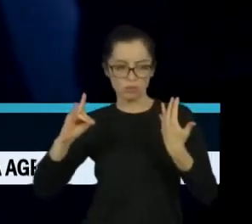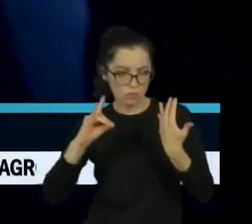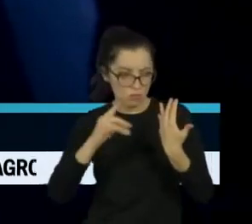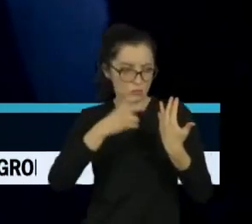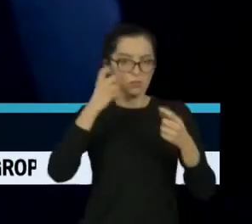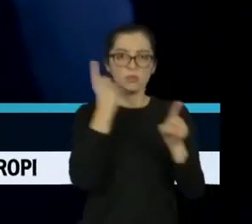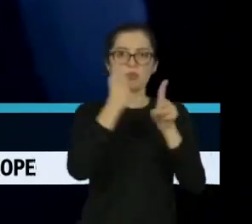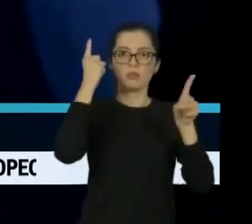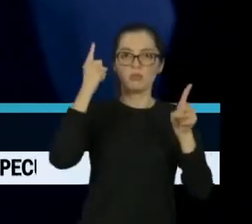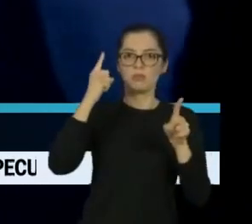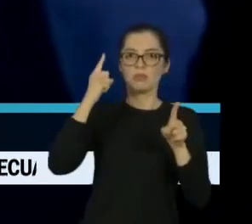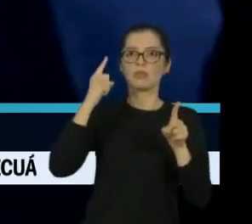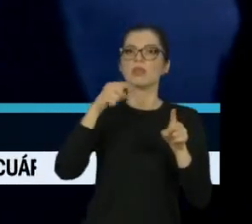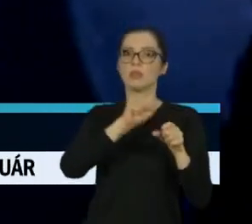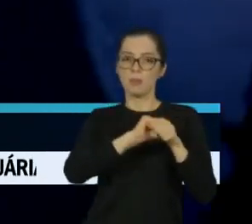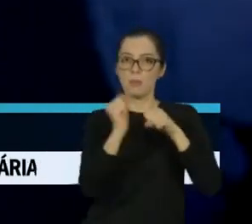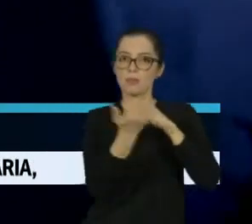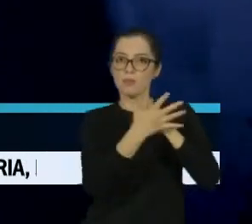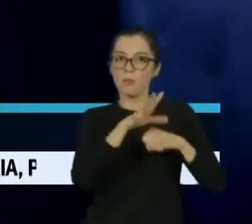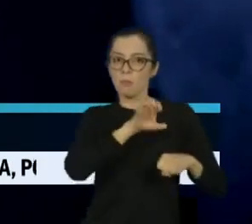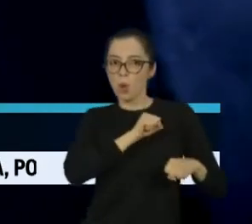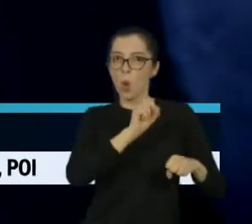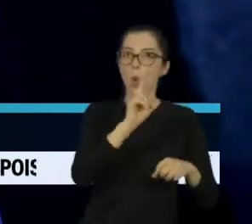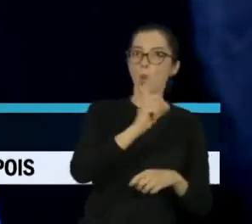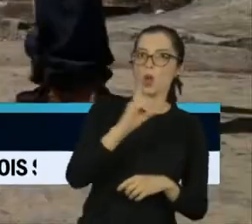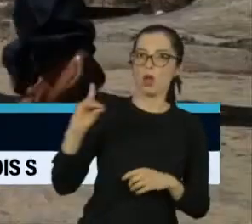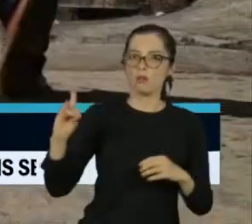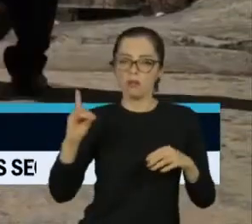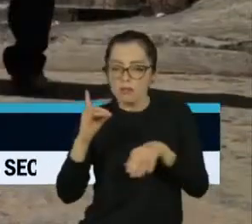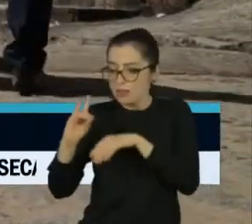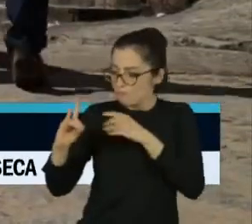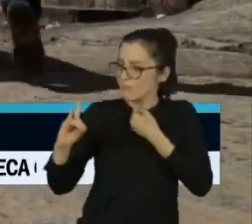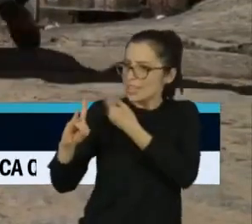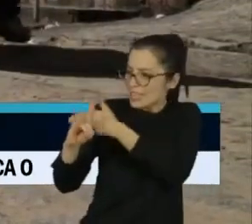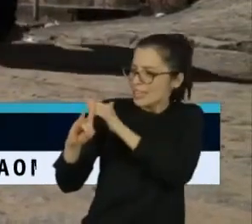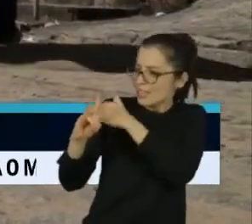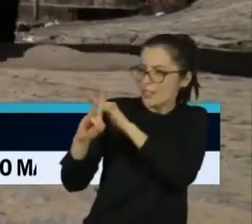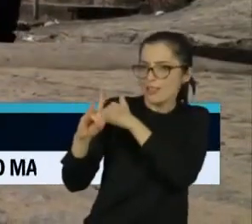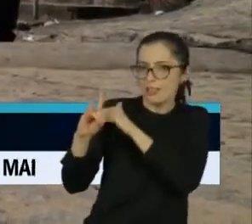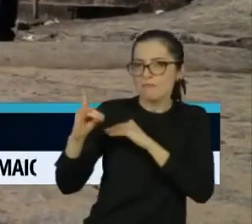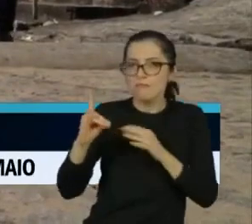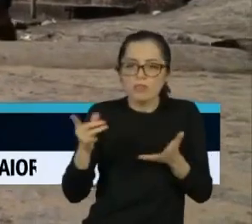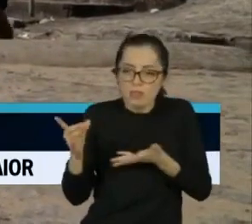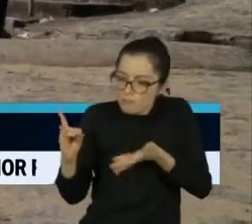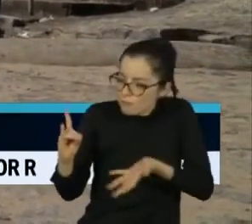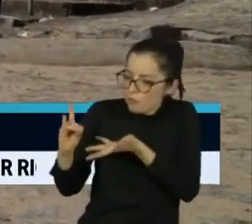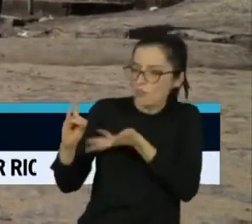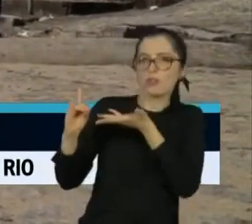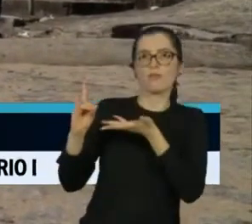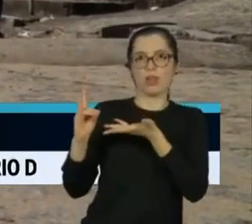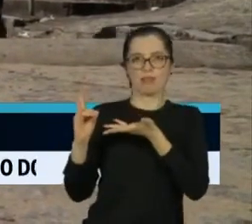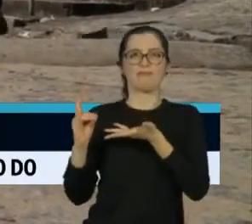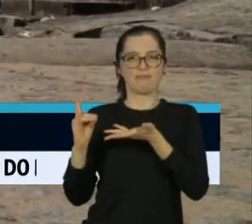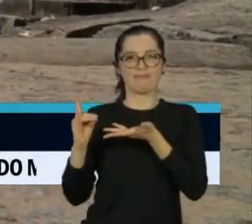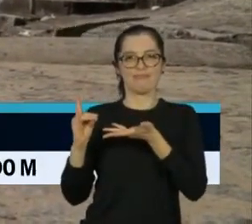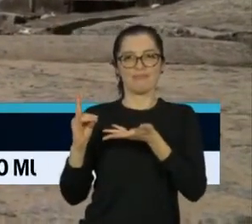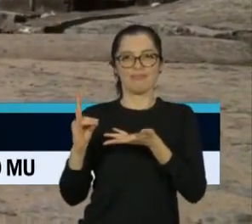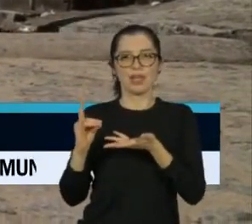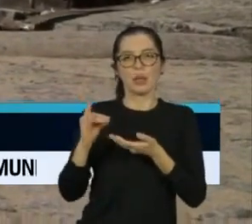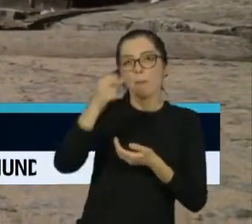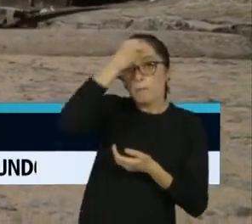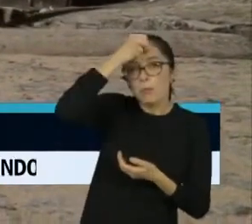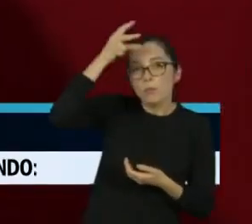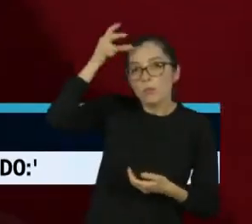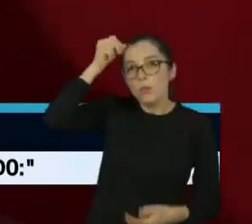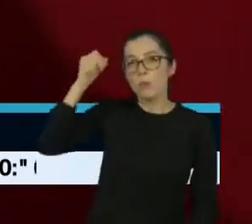um marcador biológico para poder treinar mais cães. Agentes de saúde da Prefeitura de Paudalho, interior